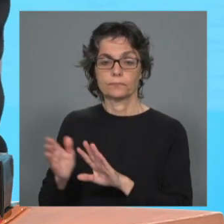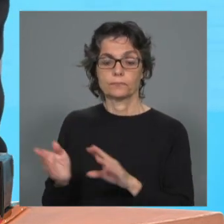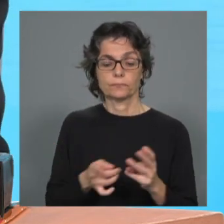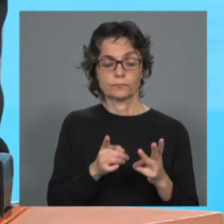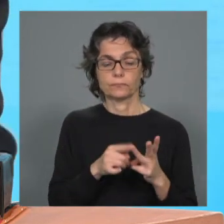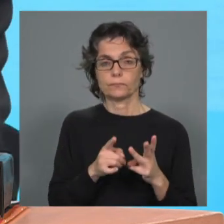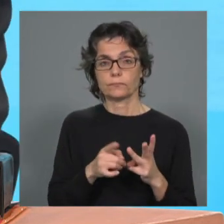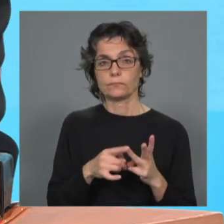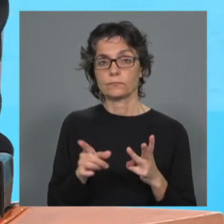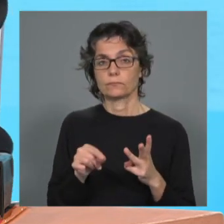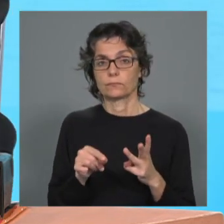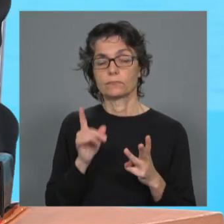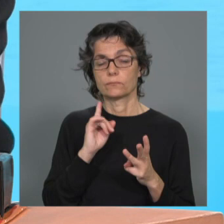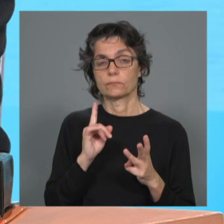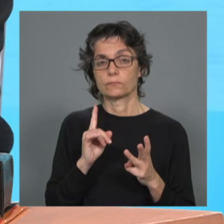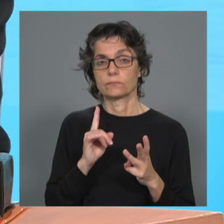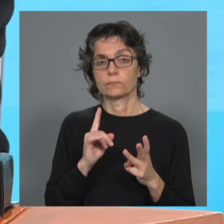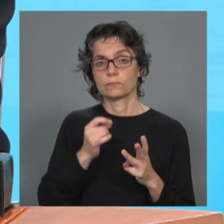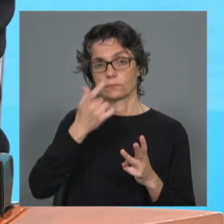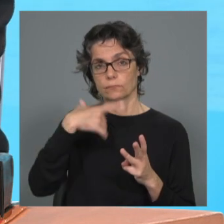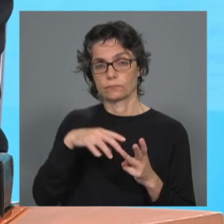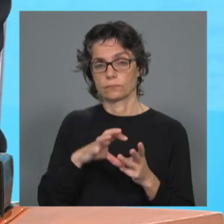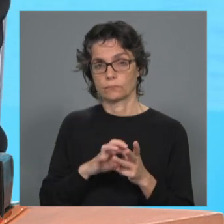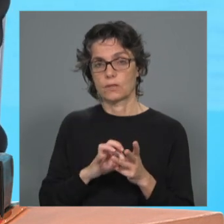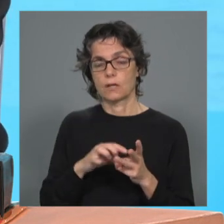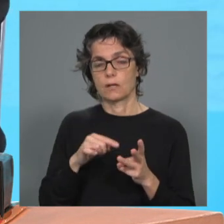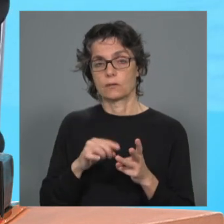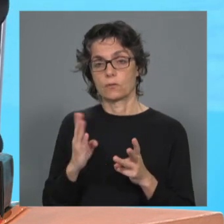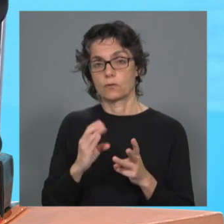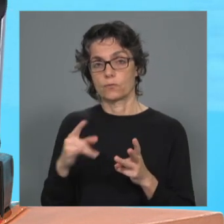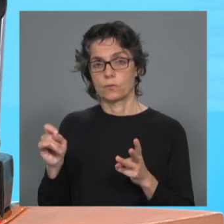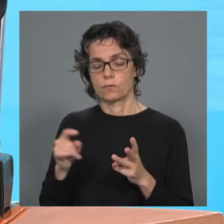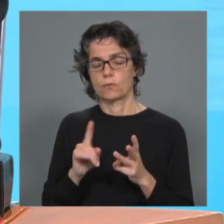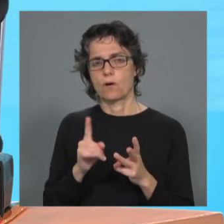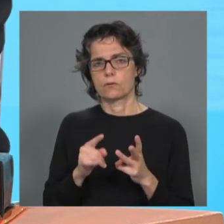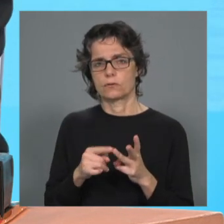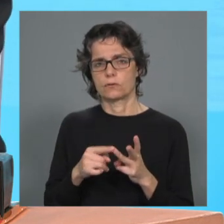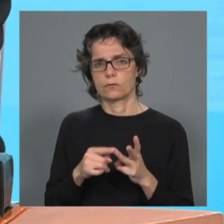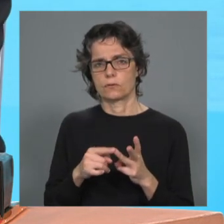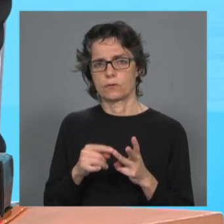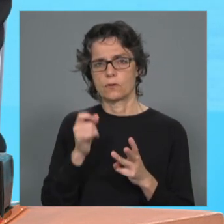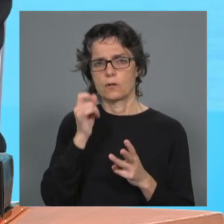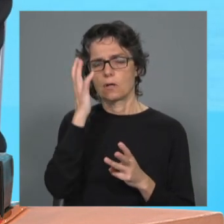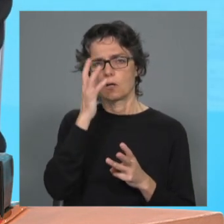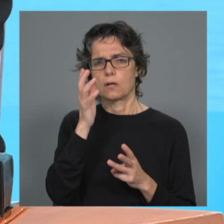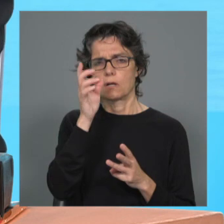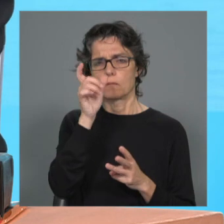é uma terceira marca que define as narrativas do apóstolo João, é a escolha dos personagens,